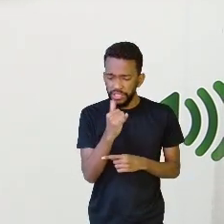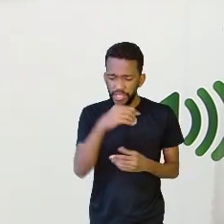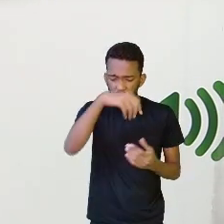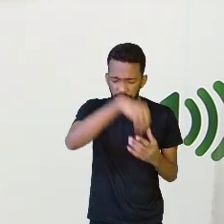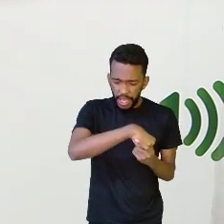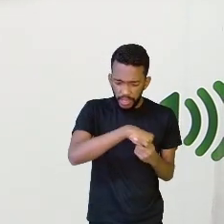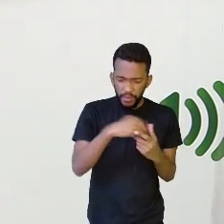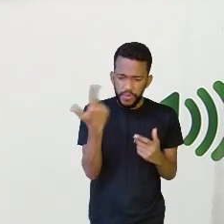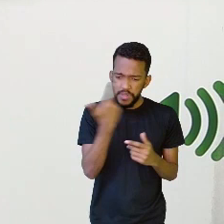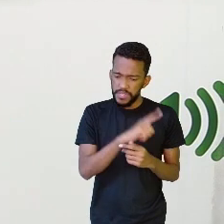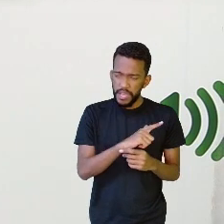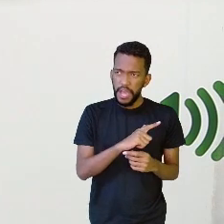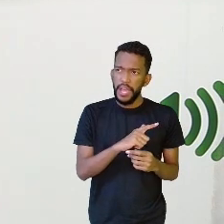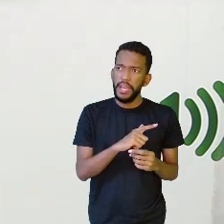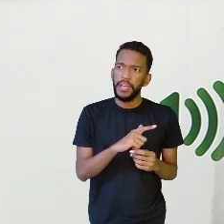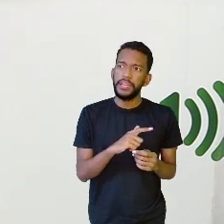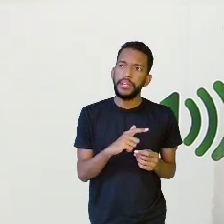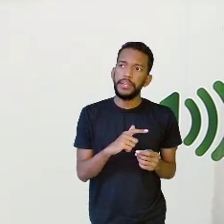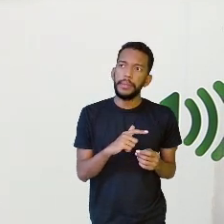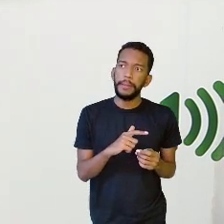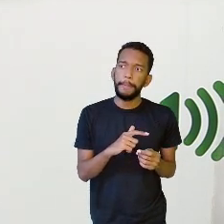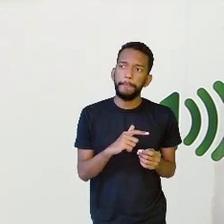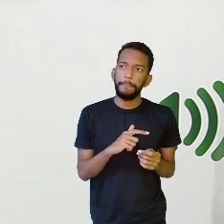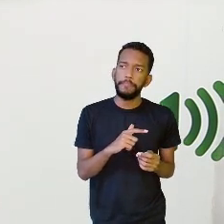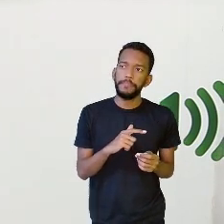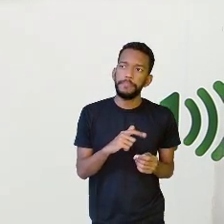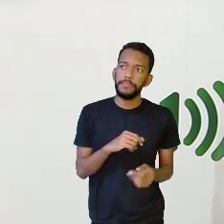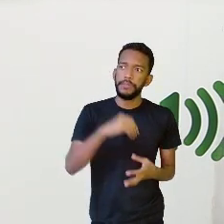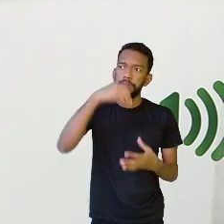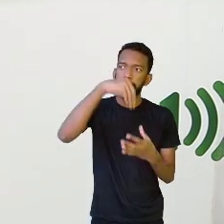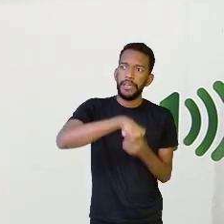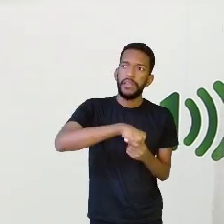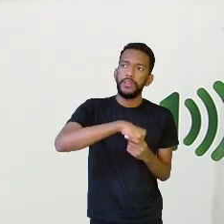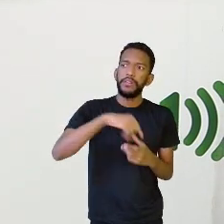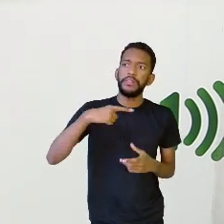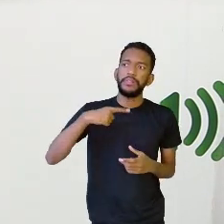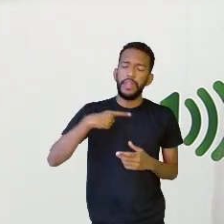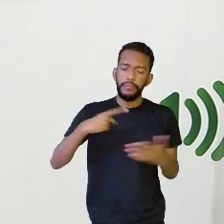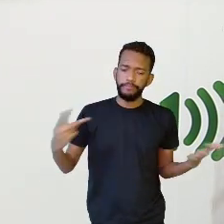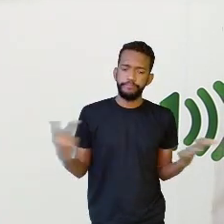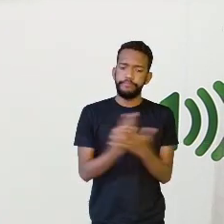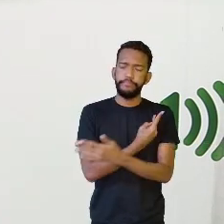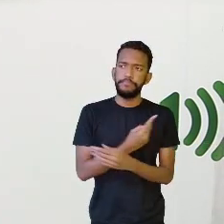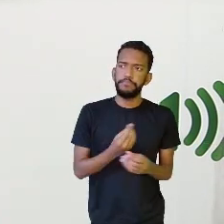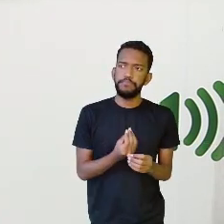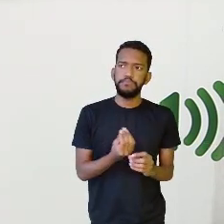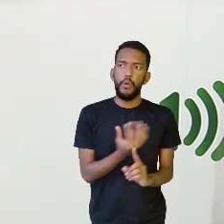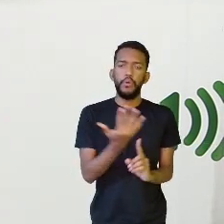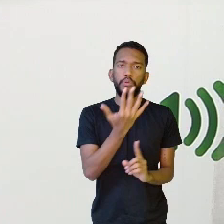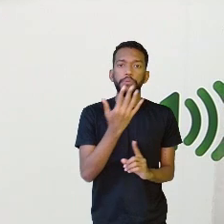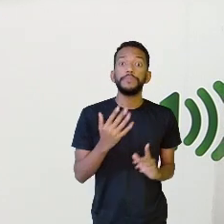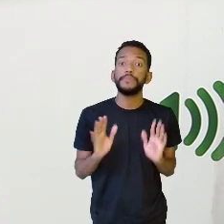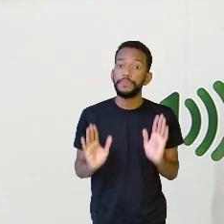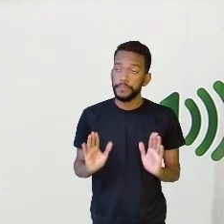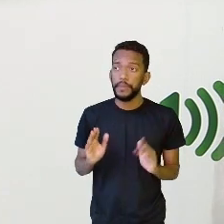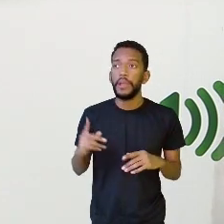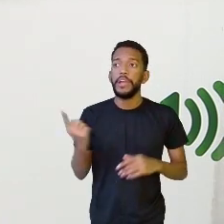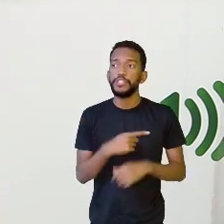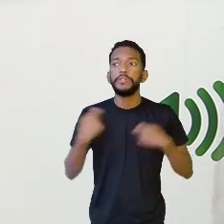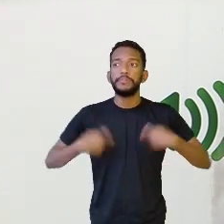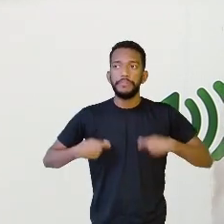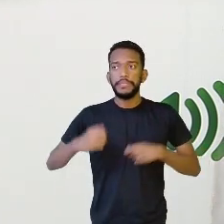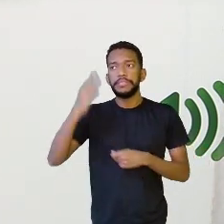que faz com que o carro, dentro dele ali, aconteça uma combustão? Primeiro a gente precisa saber que